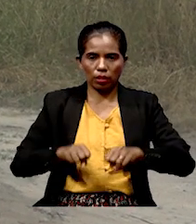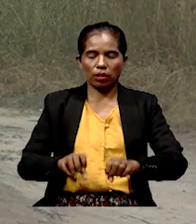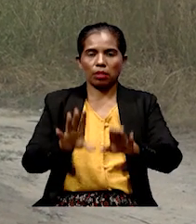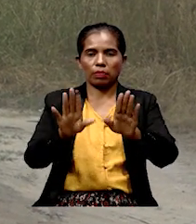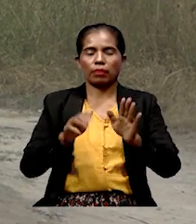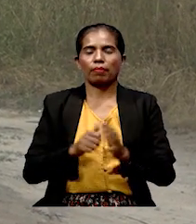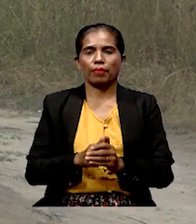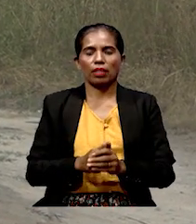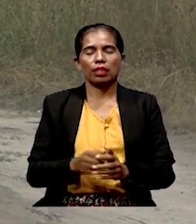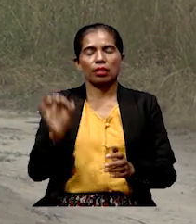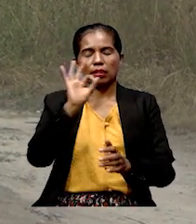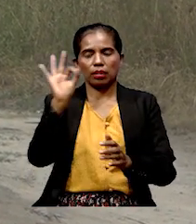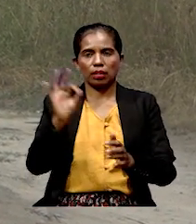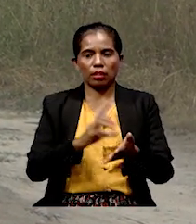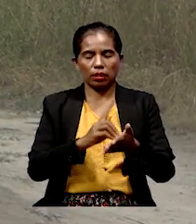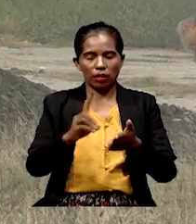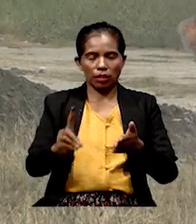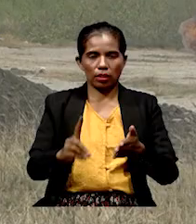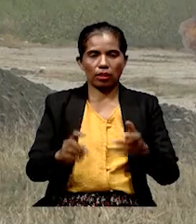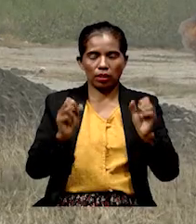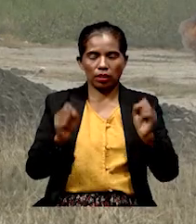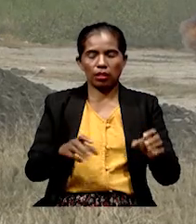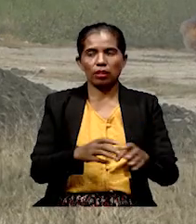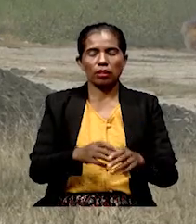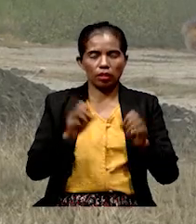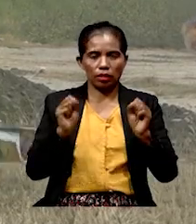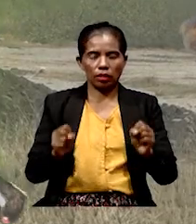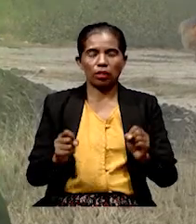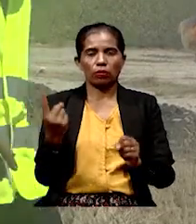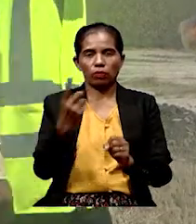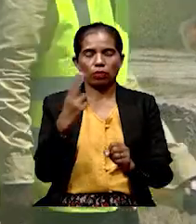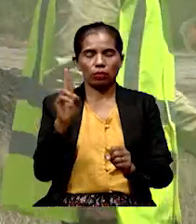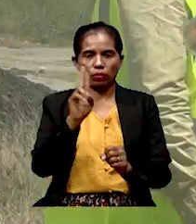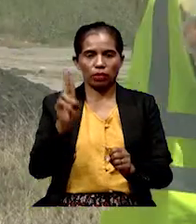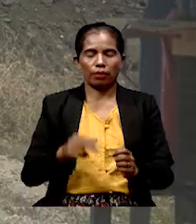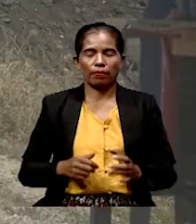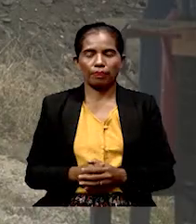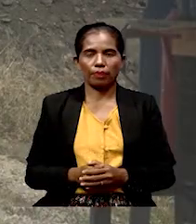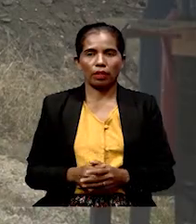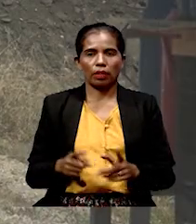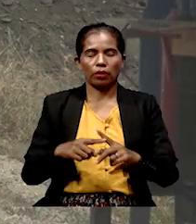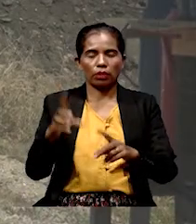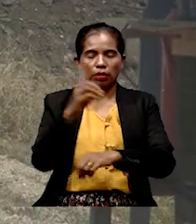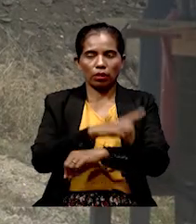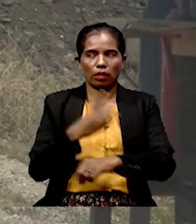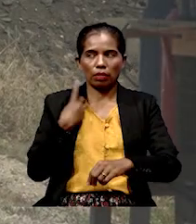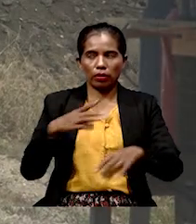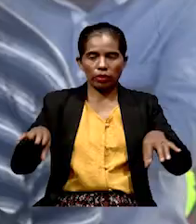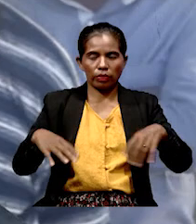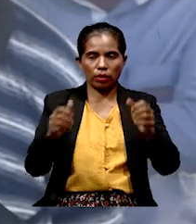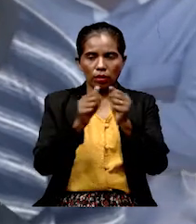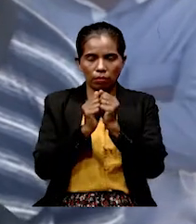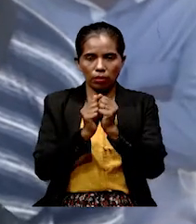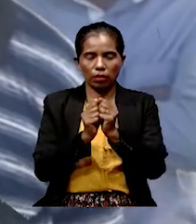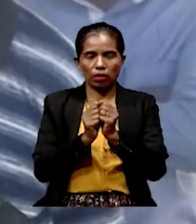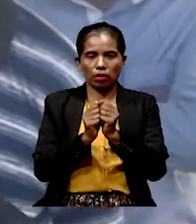plano e a sexta semana, né, terminal provisório, né, se funciona. Hoje, Loro, ame, halocrono Serviço a Mútuo com